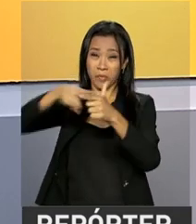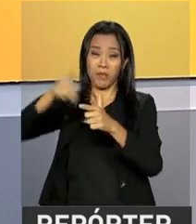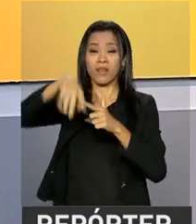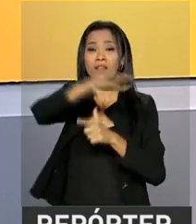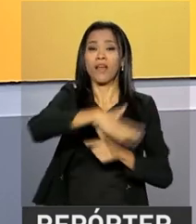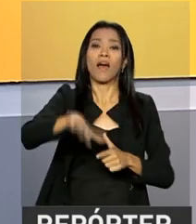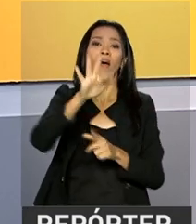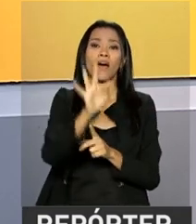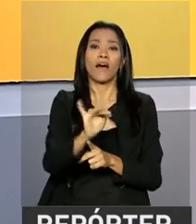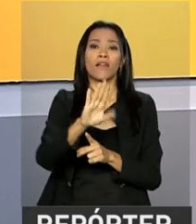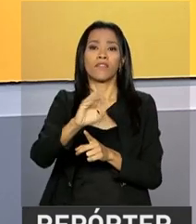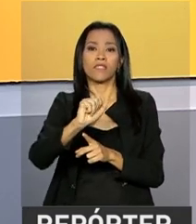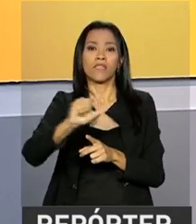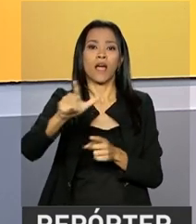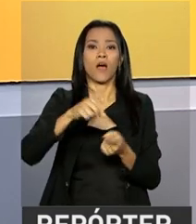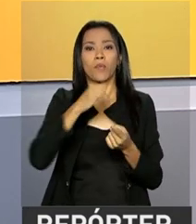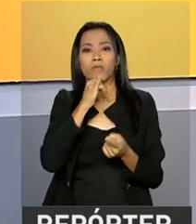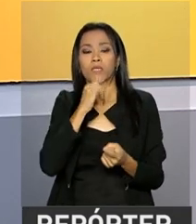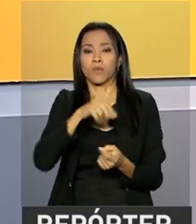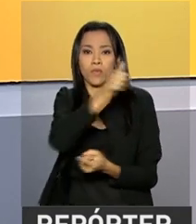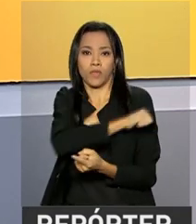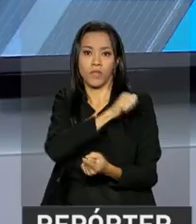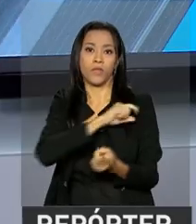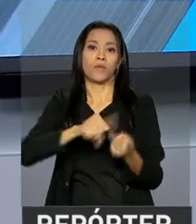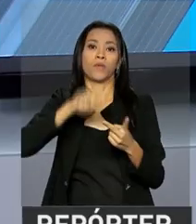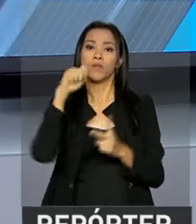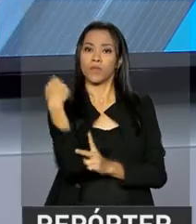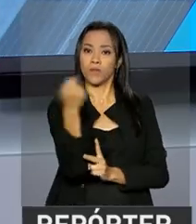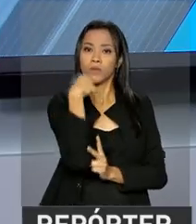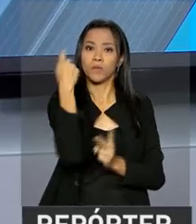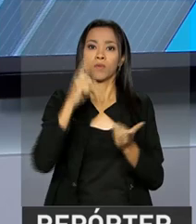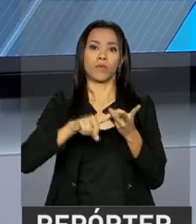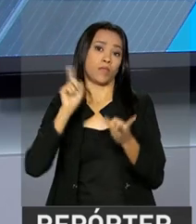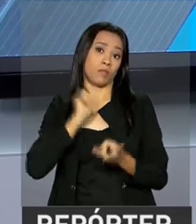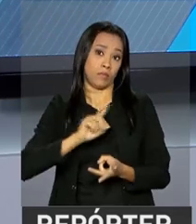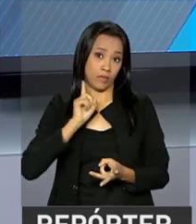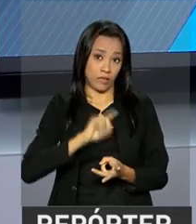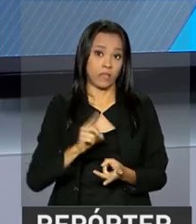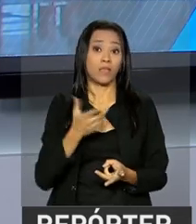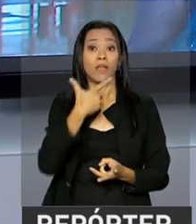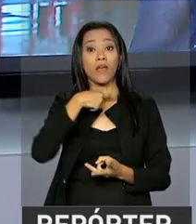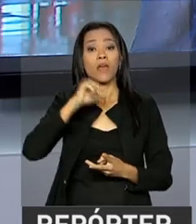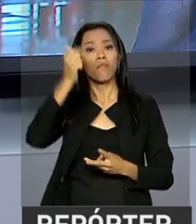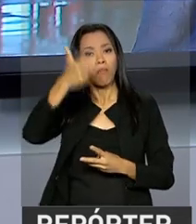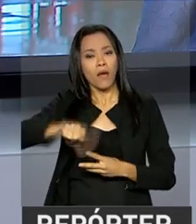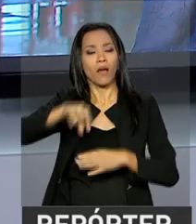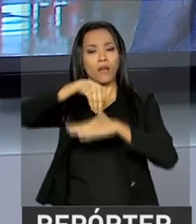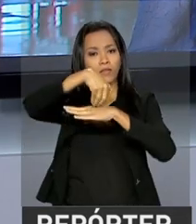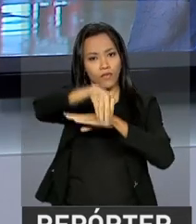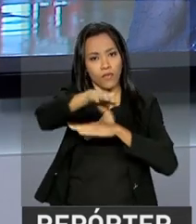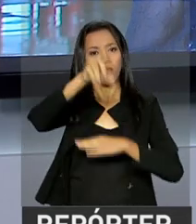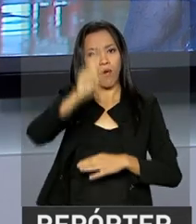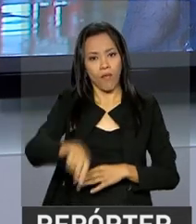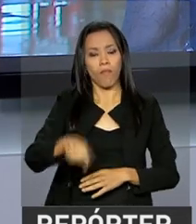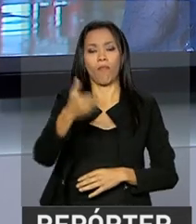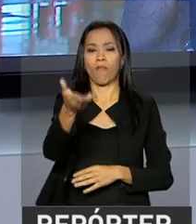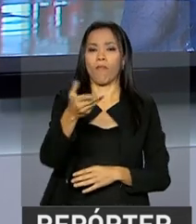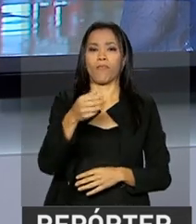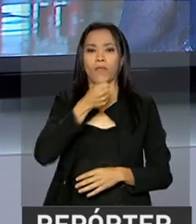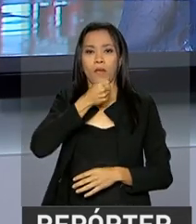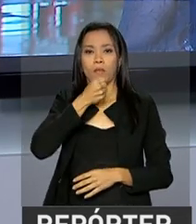como o rio de janeiro rio grande do sul e minas gerais que tem as informações pra gente é a repórter mackillop